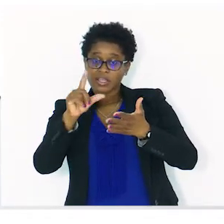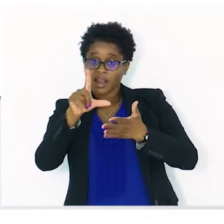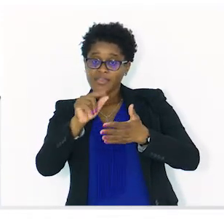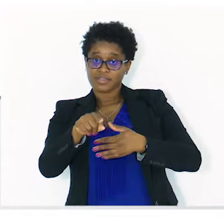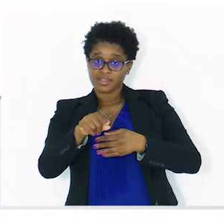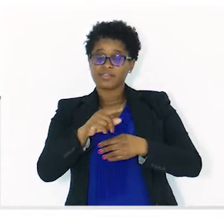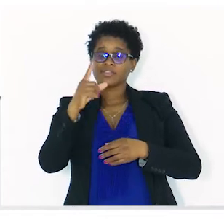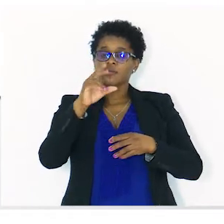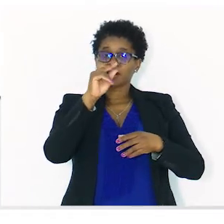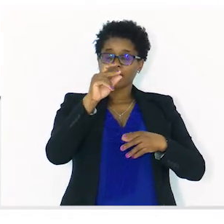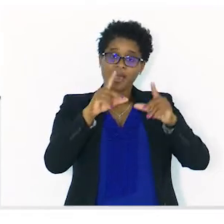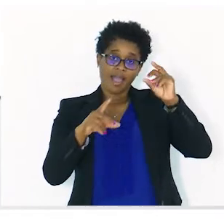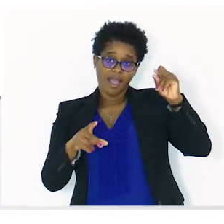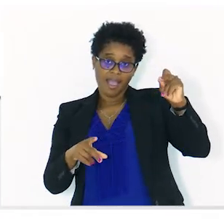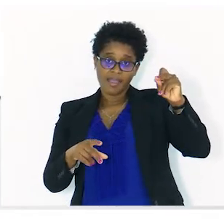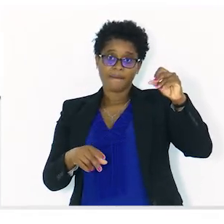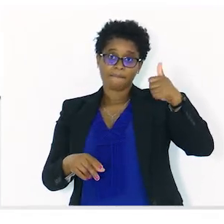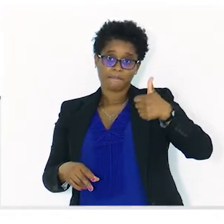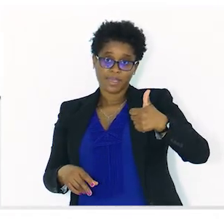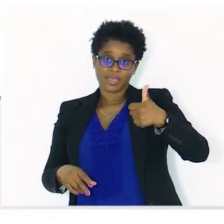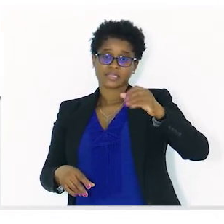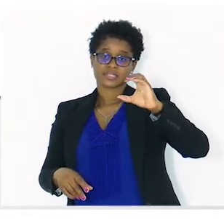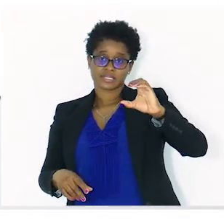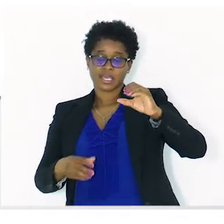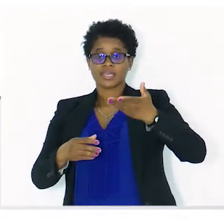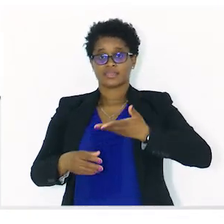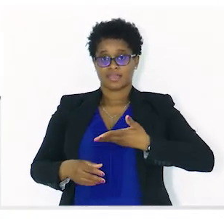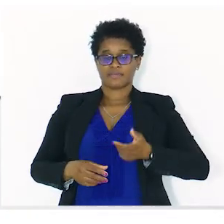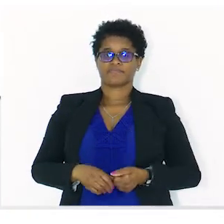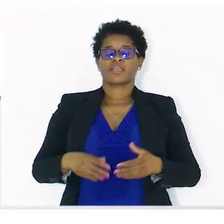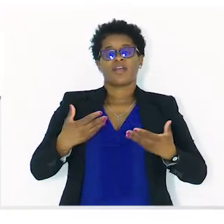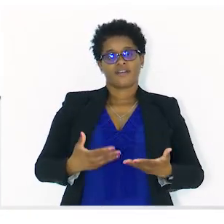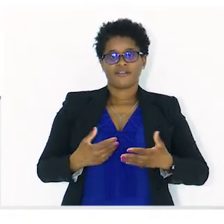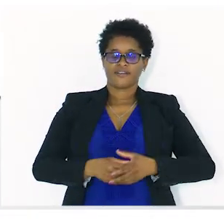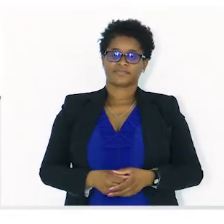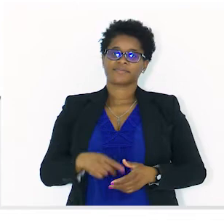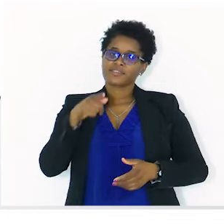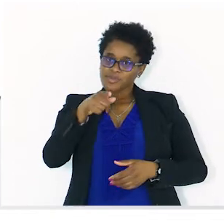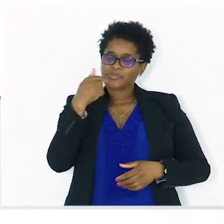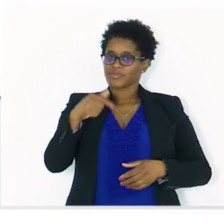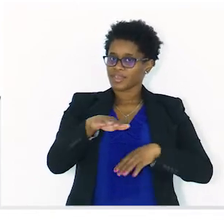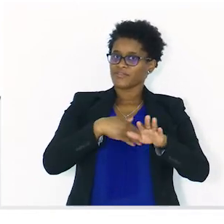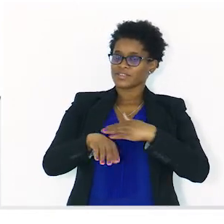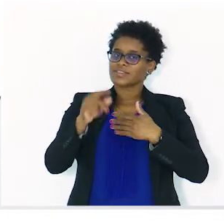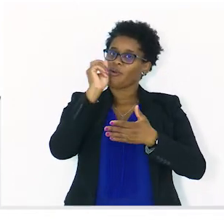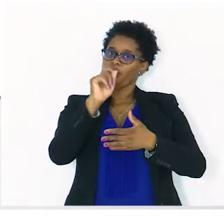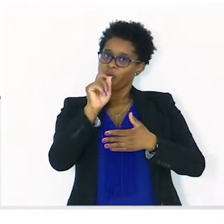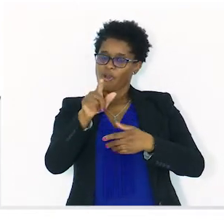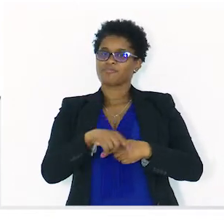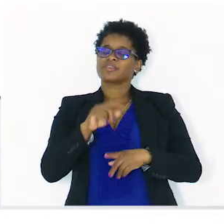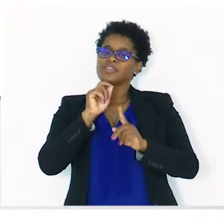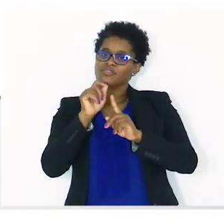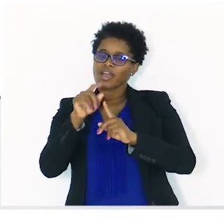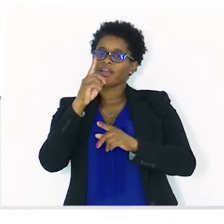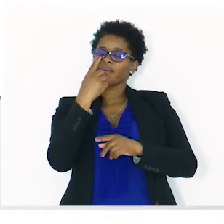letra A, B, C e D. Agora tem que fazer a legenda, identificar